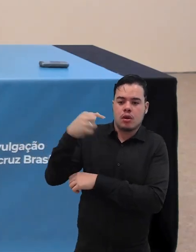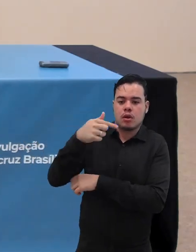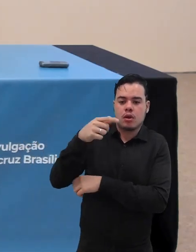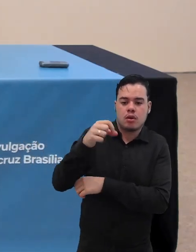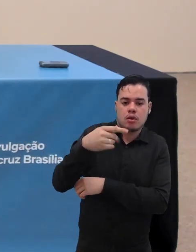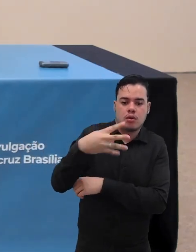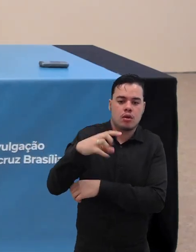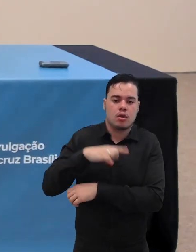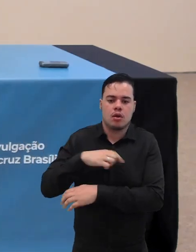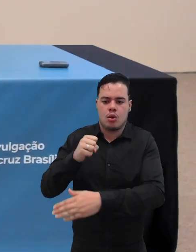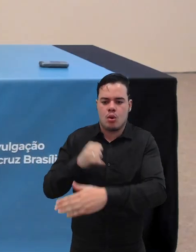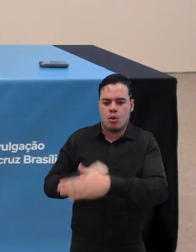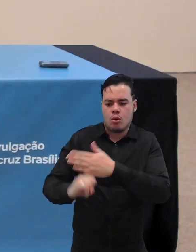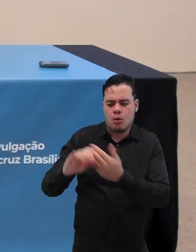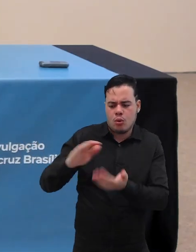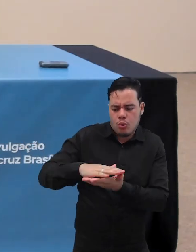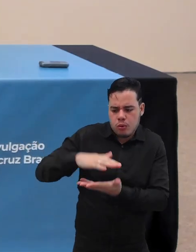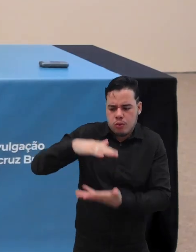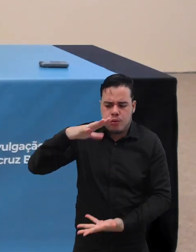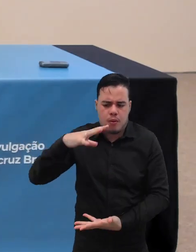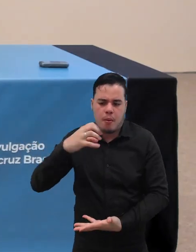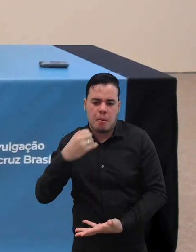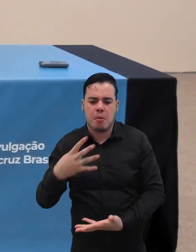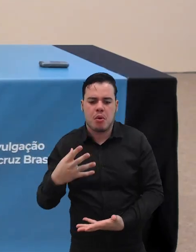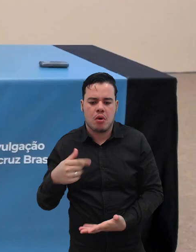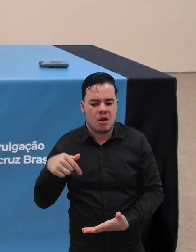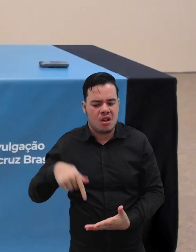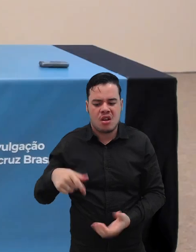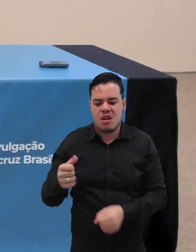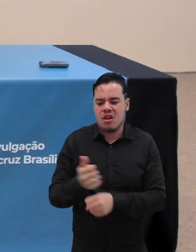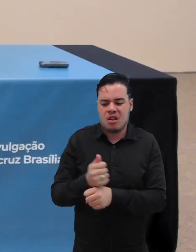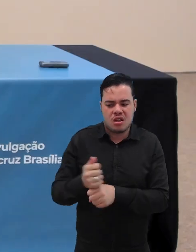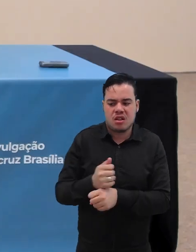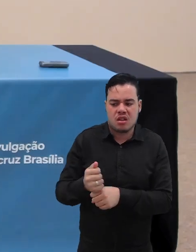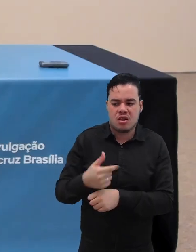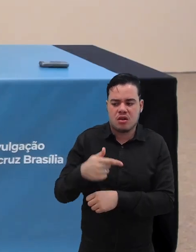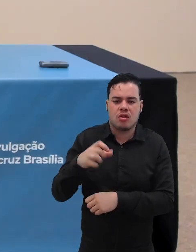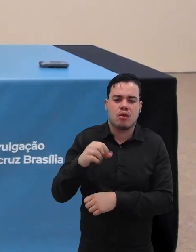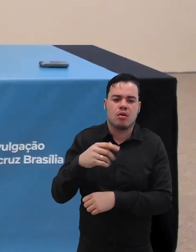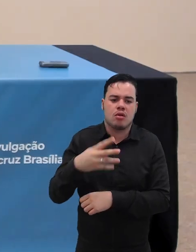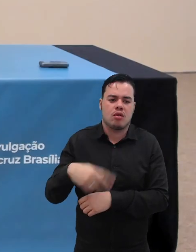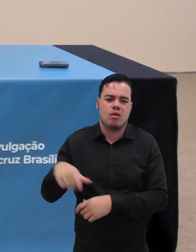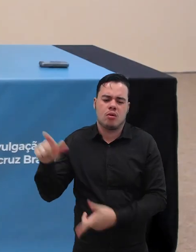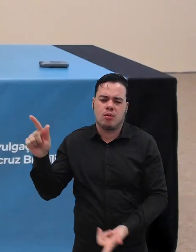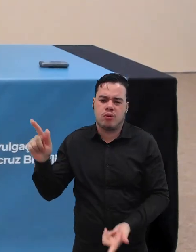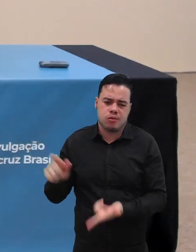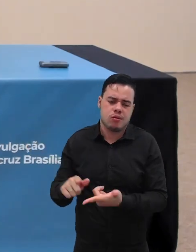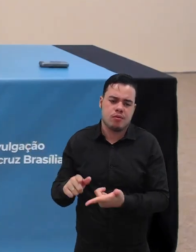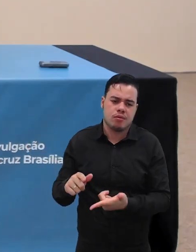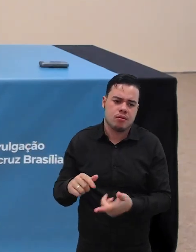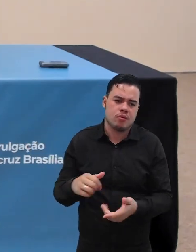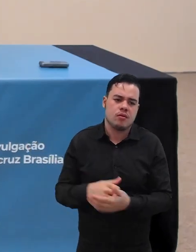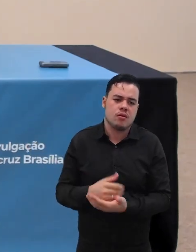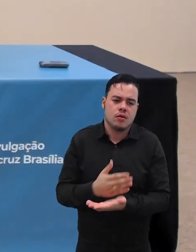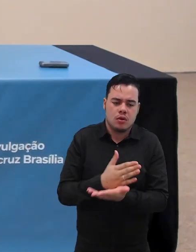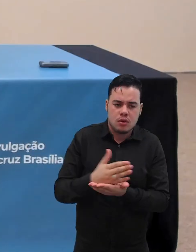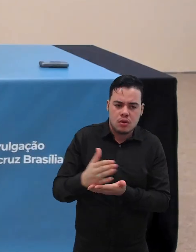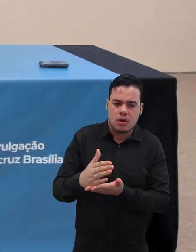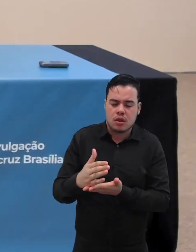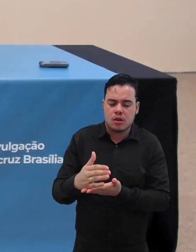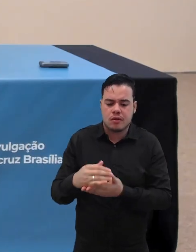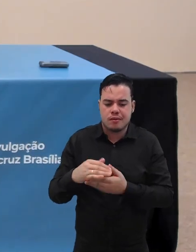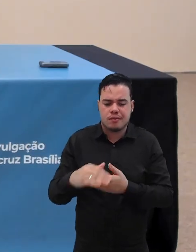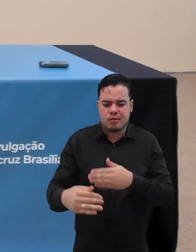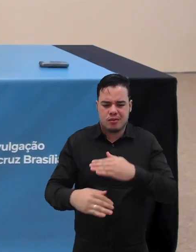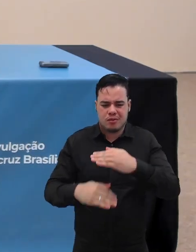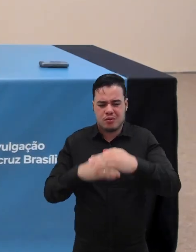função da transição, em função da mobilização de vários atores para a reconstrução dessa secretaria, que não se